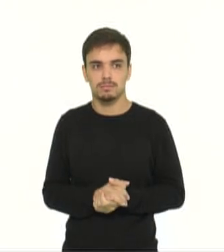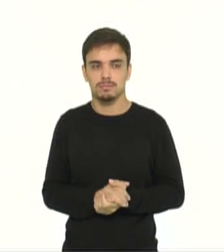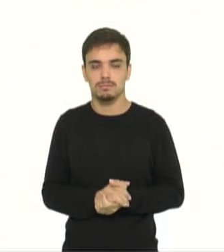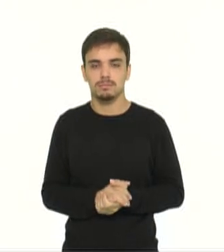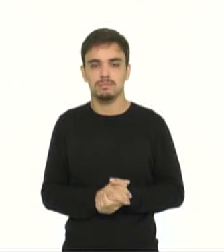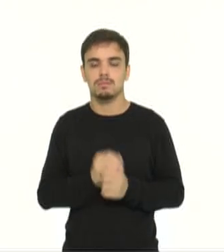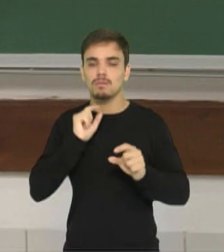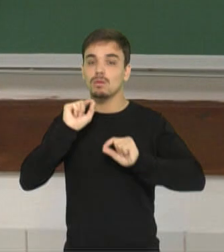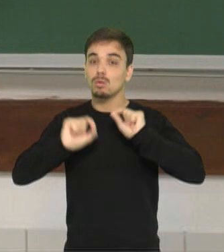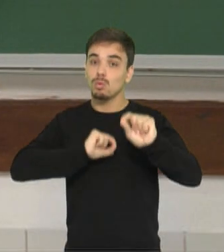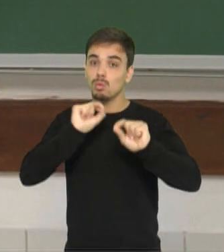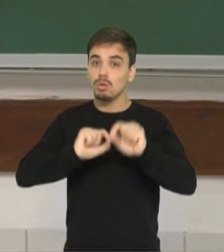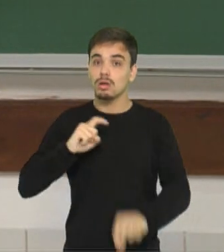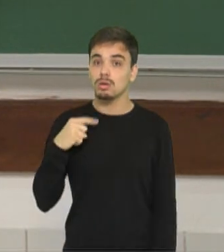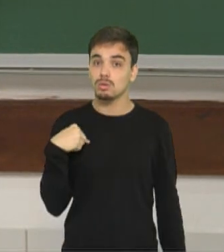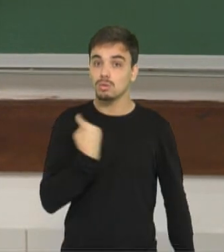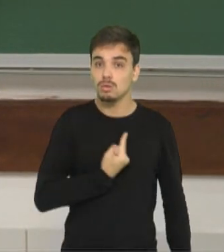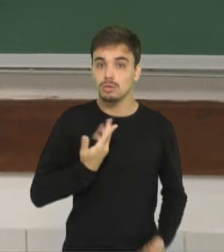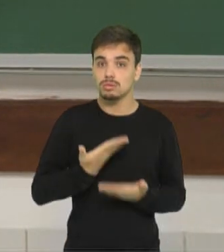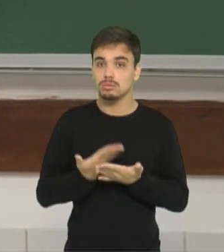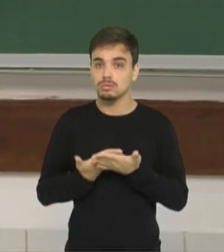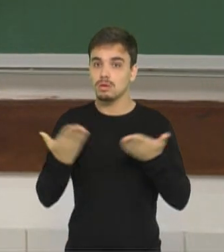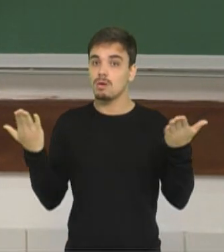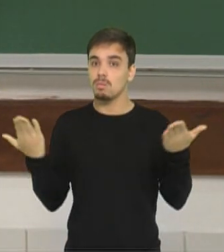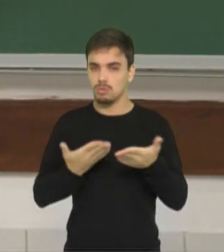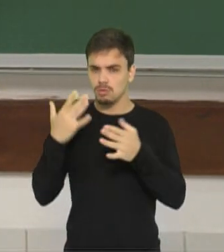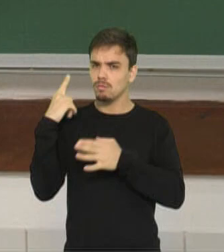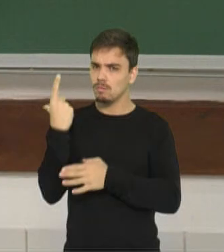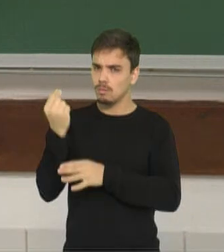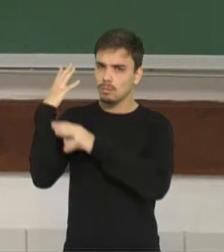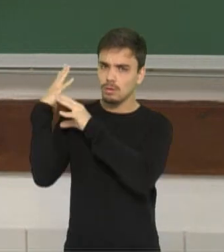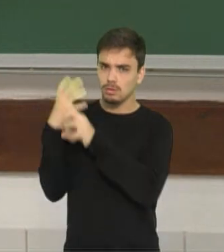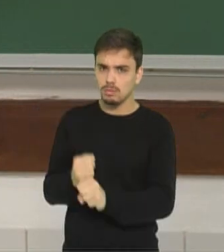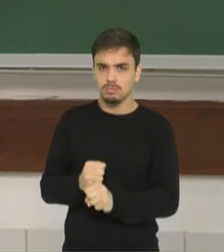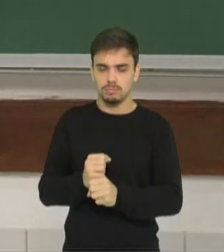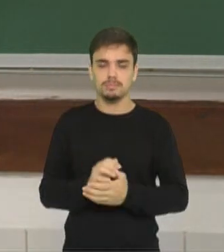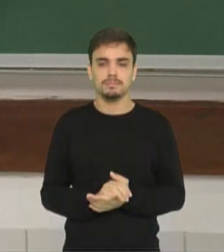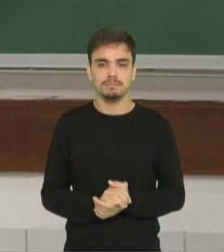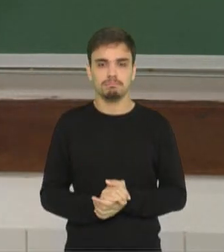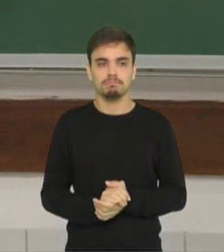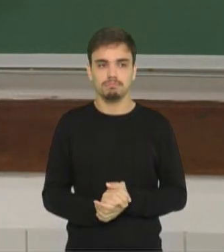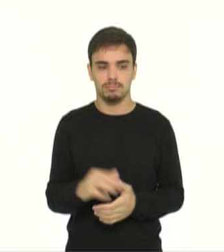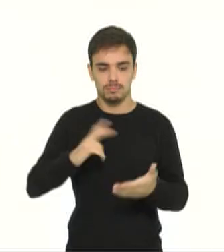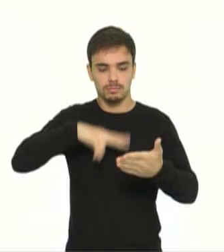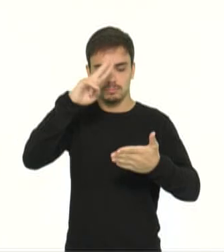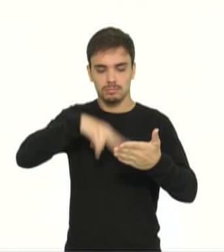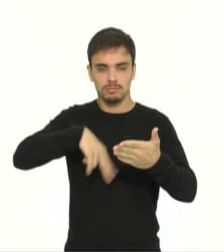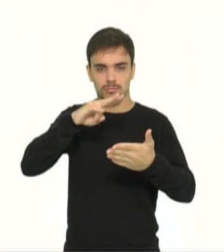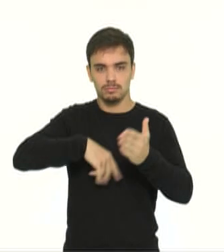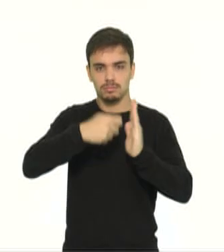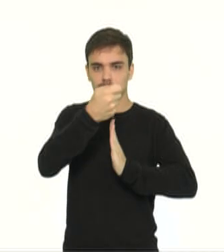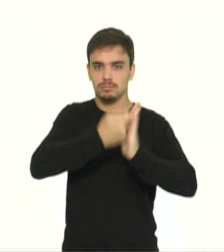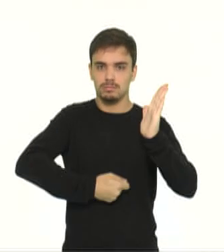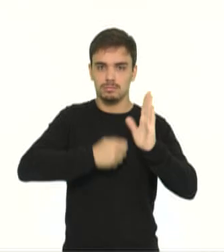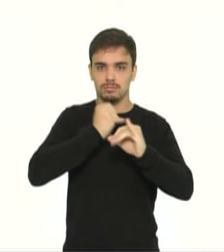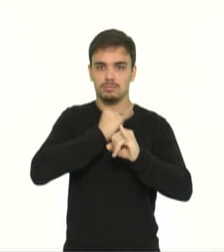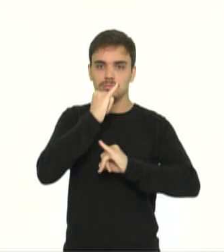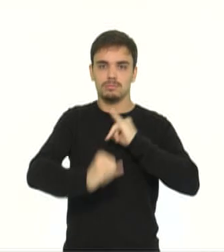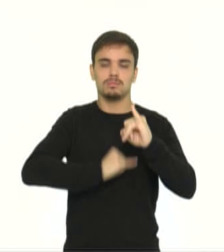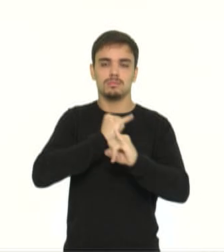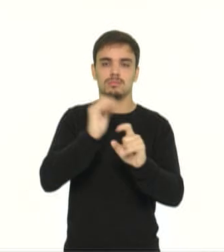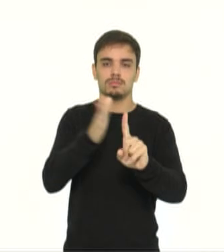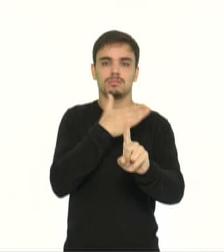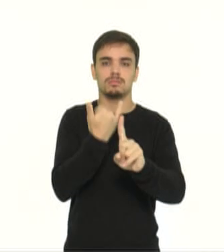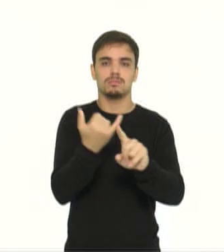Bom, o que nós estudamos hoje? Vamos recapitular tudo que estudamos? Nós lemos um artigo online sobre